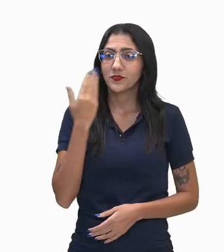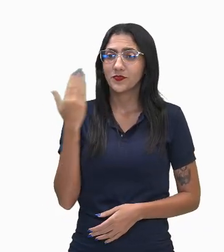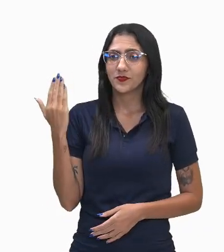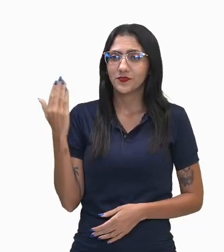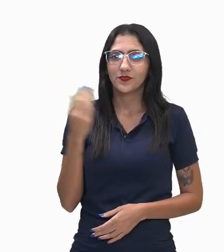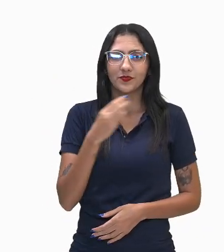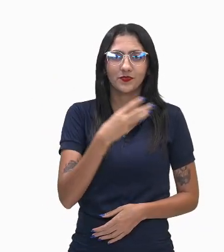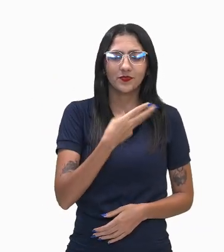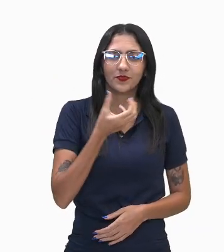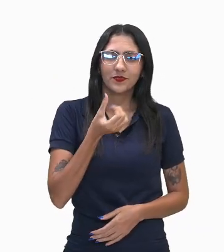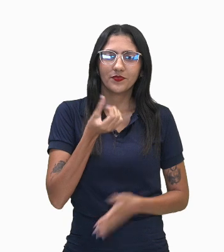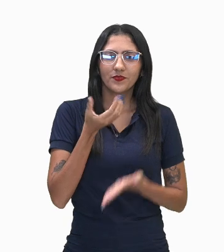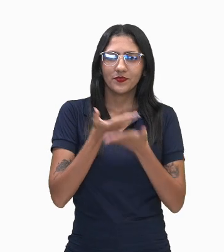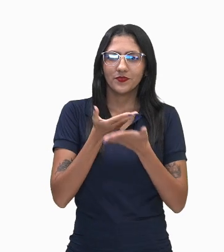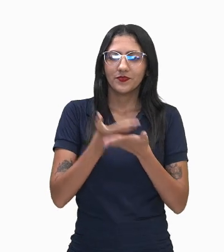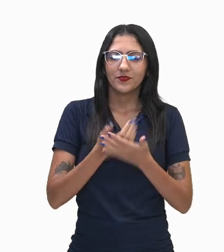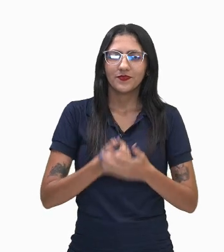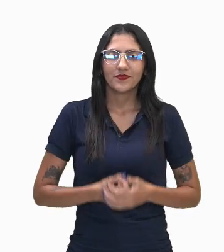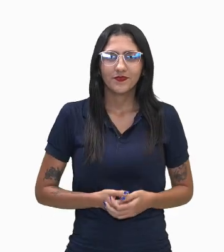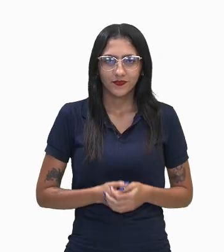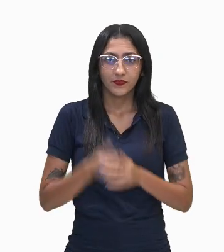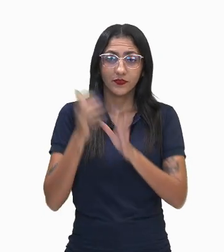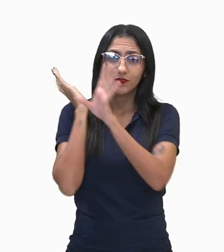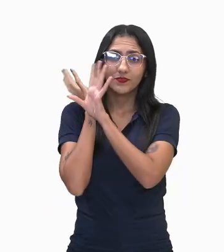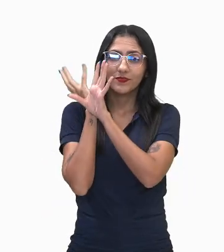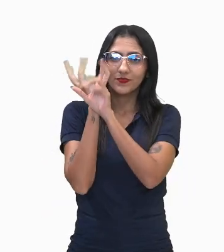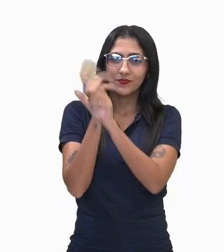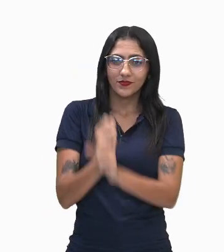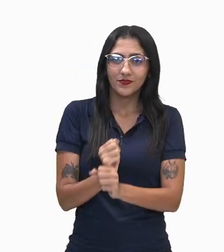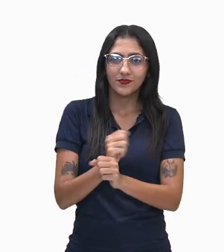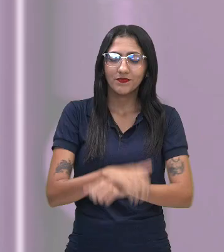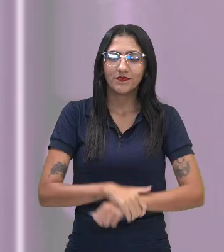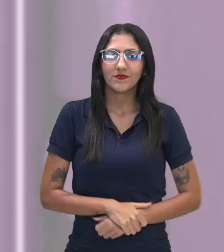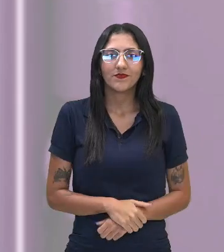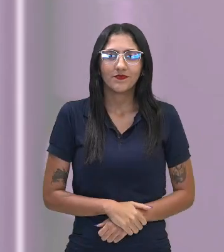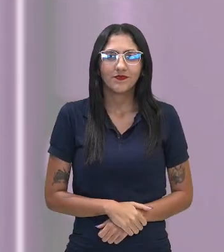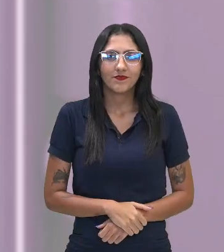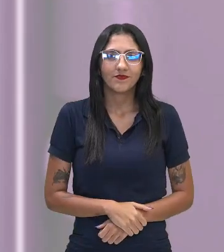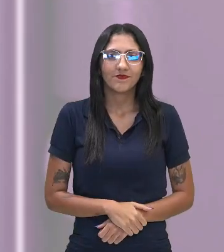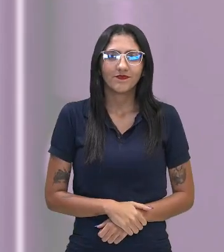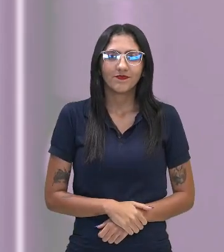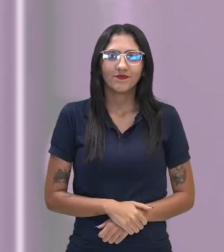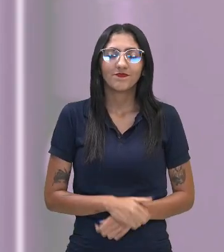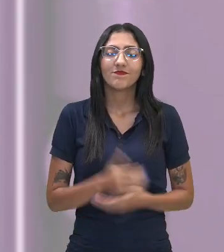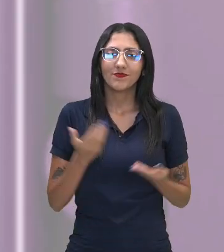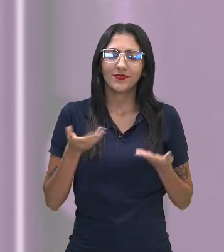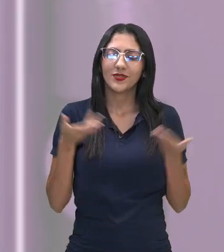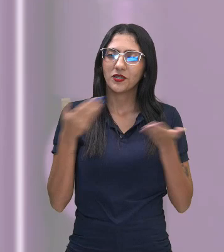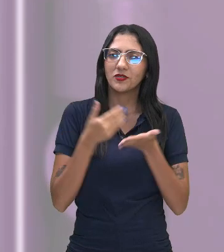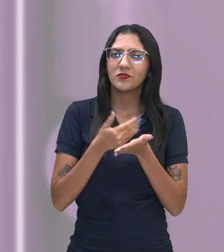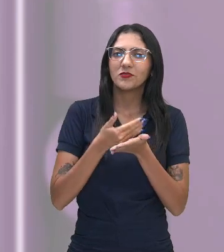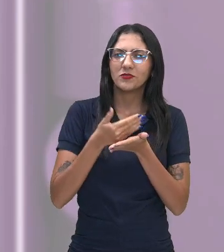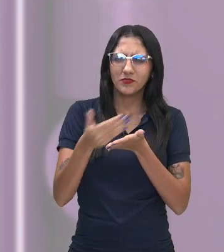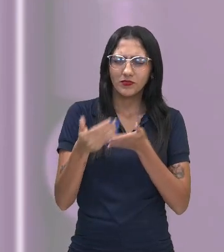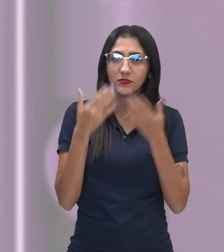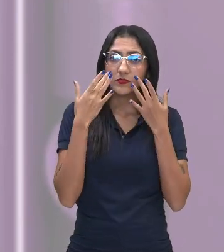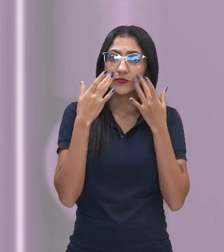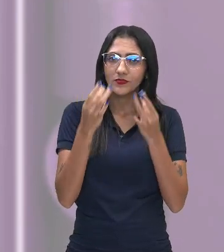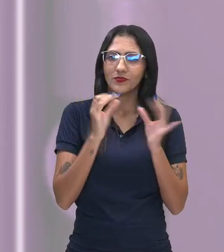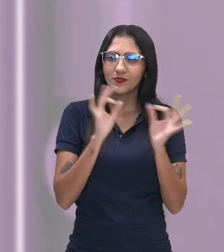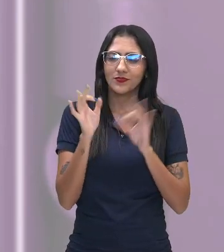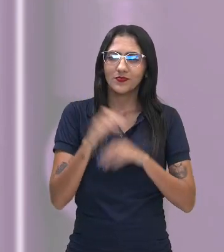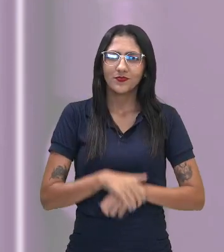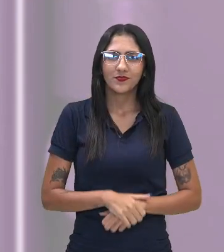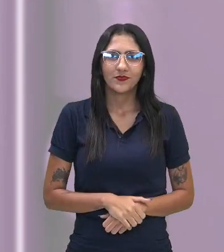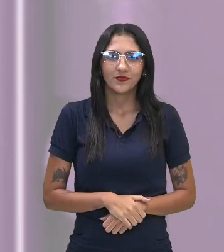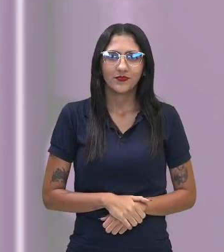número 36, revisão e avaliação. Então, pegue seu caderno, pegue sua caneta aí, vamos